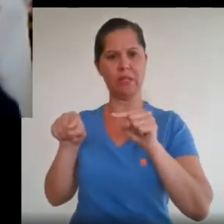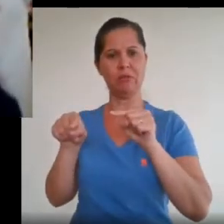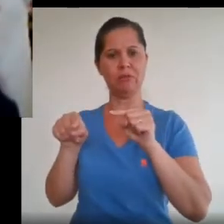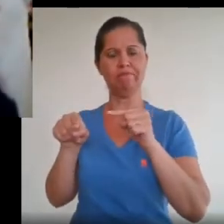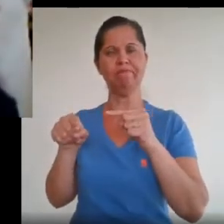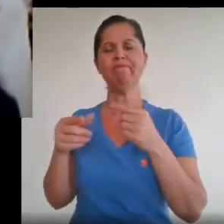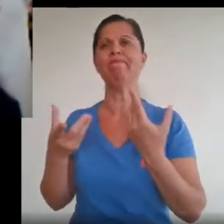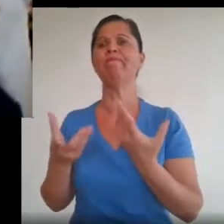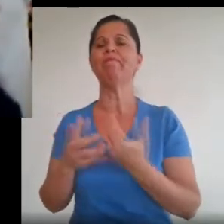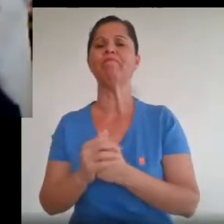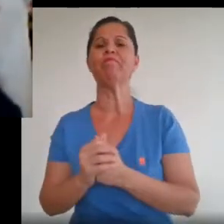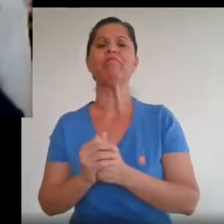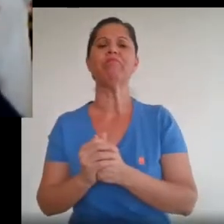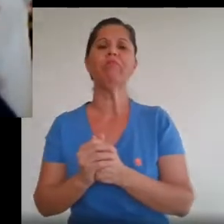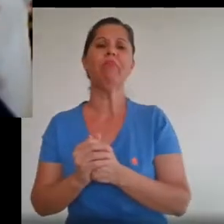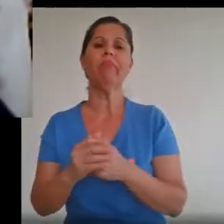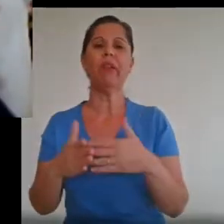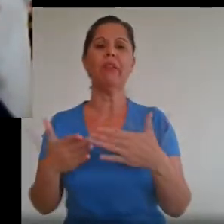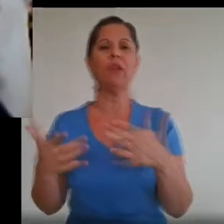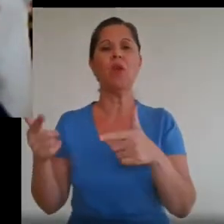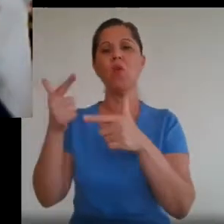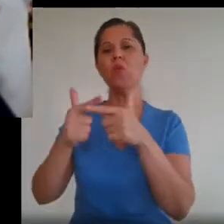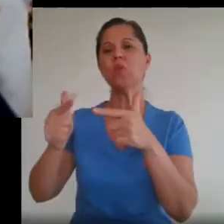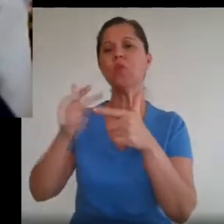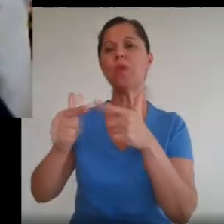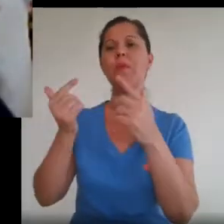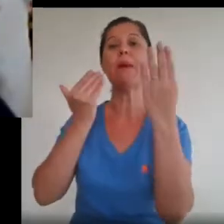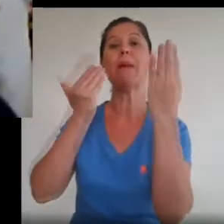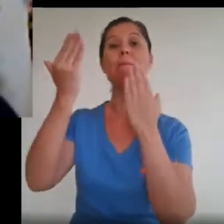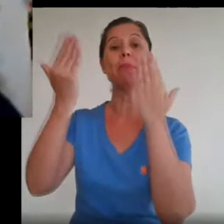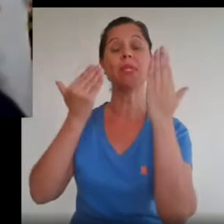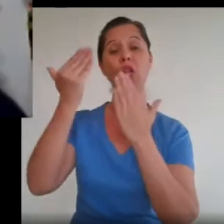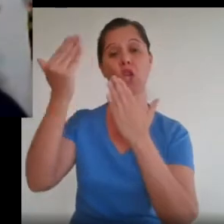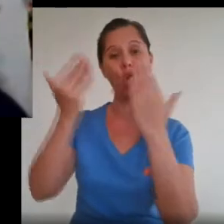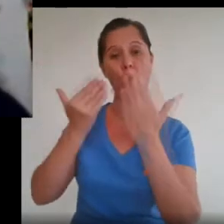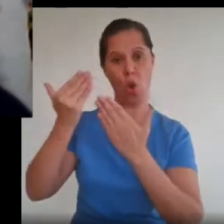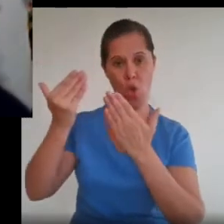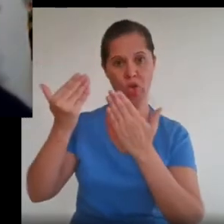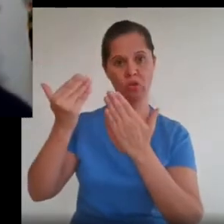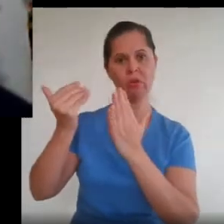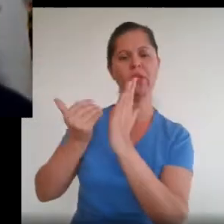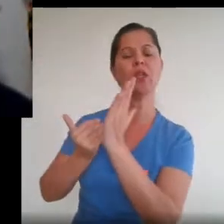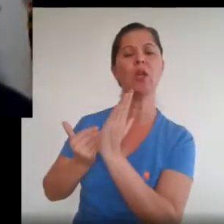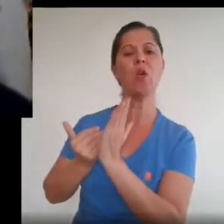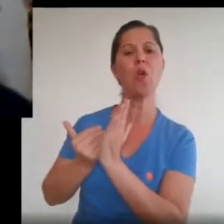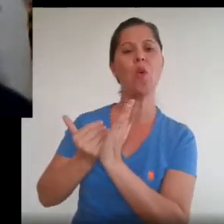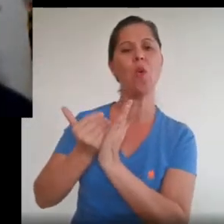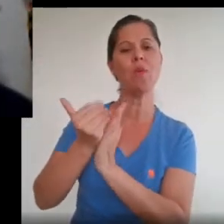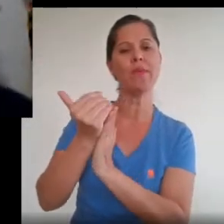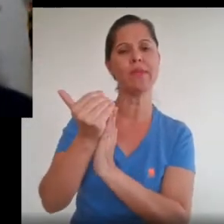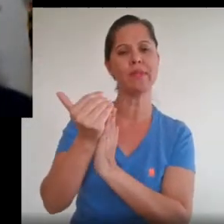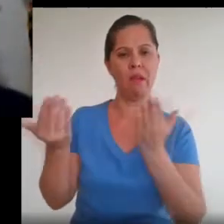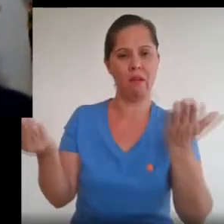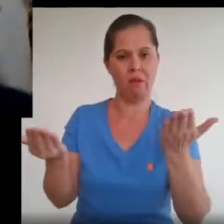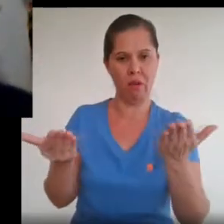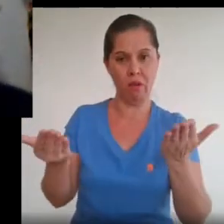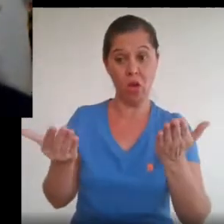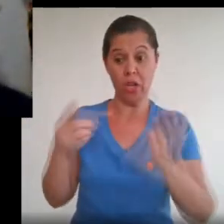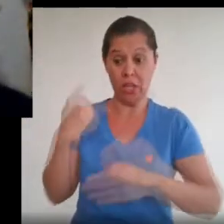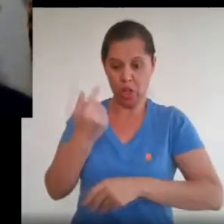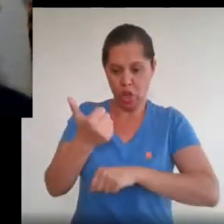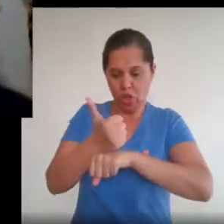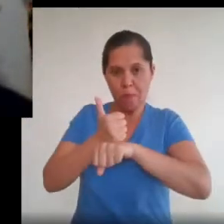então, os problemas psicológicos que surgem e que nós, psicólogos, deveríamos